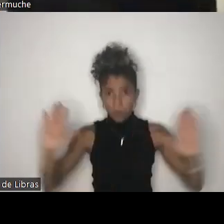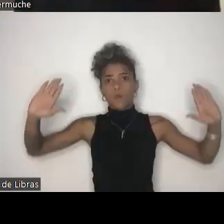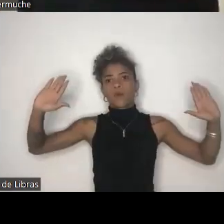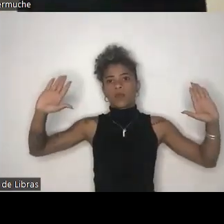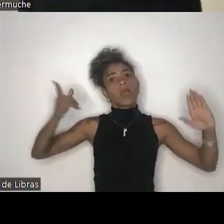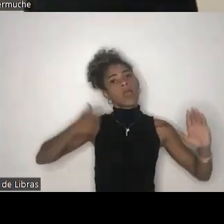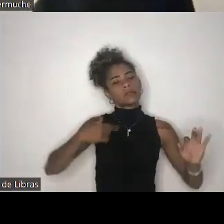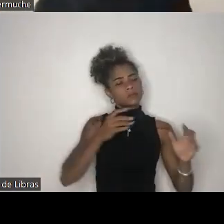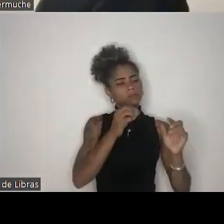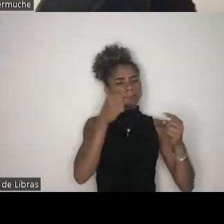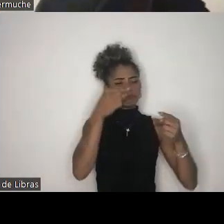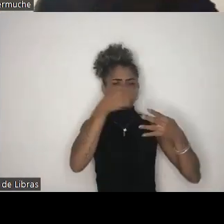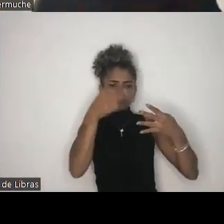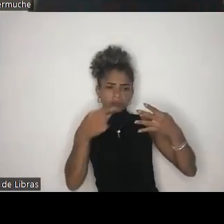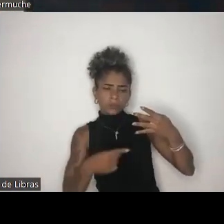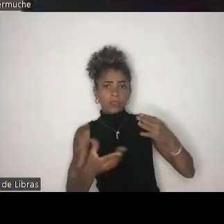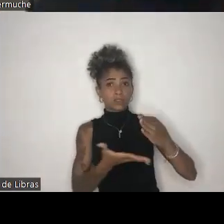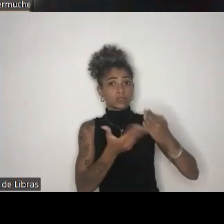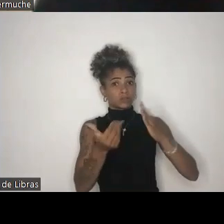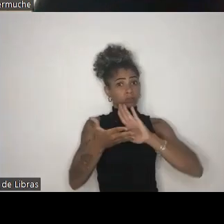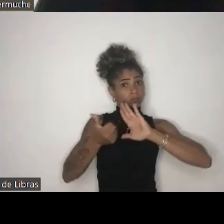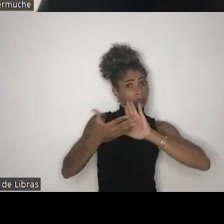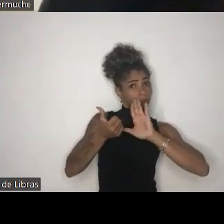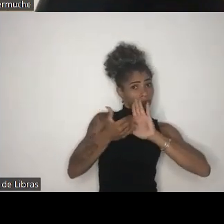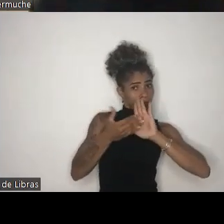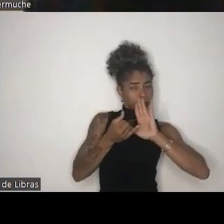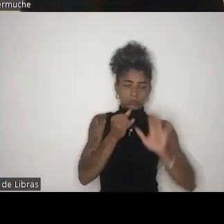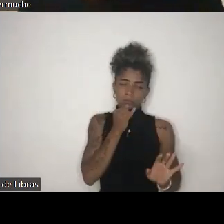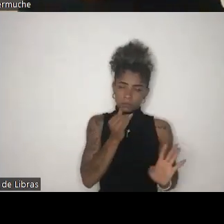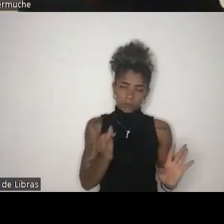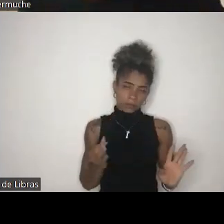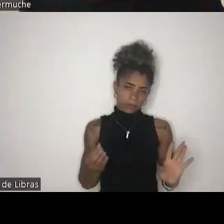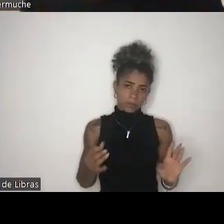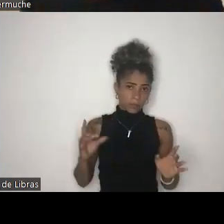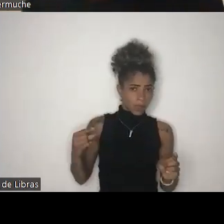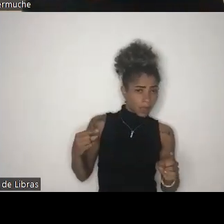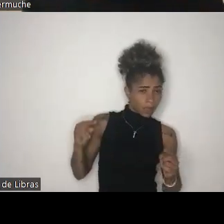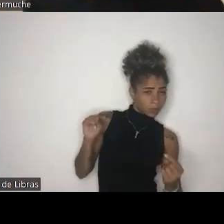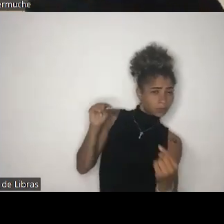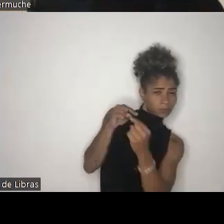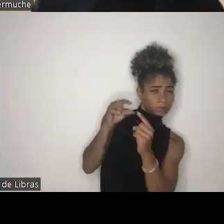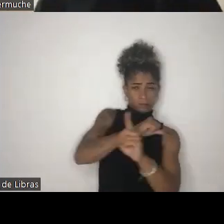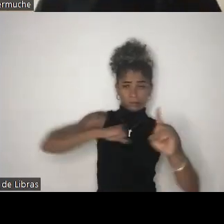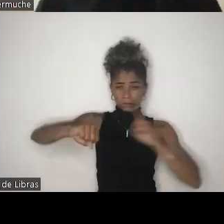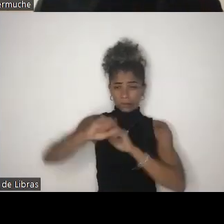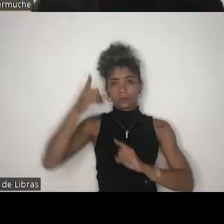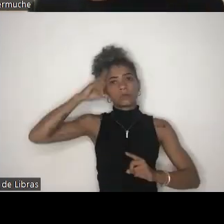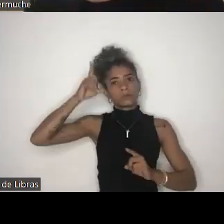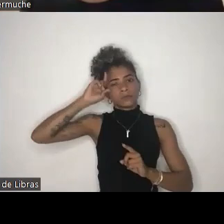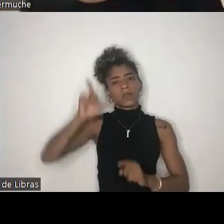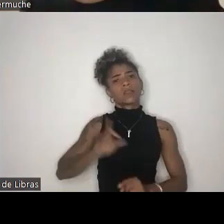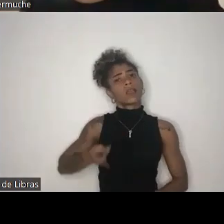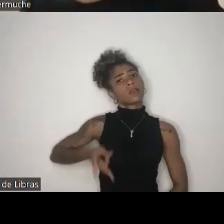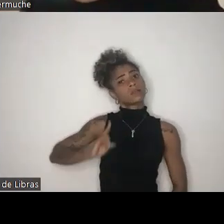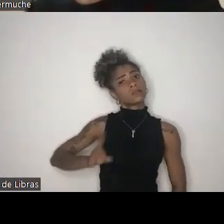questões tirando uma série de questões ligadas à sociedade ao dia a dia a gente tem sempre uma questão